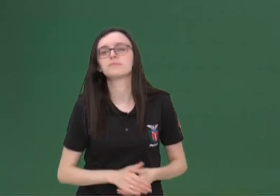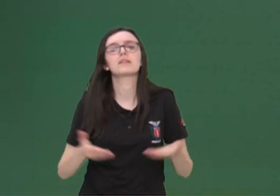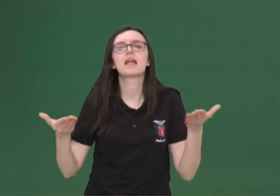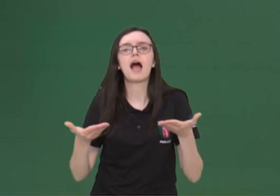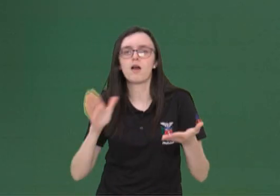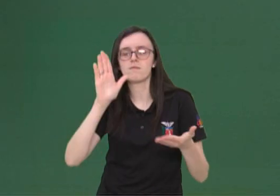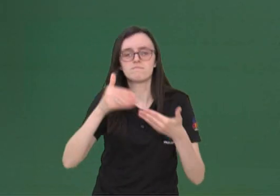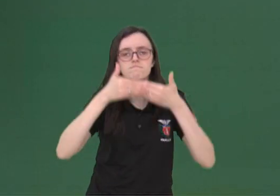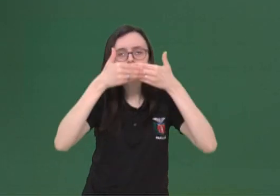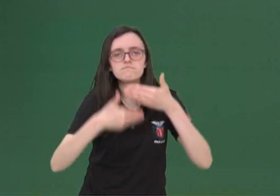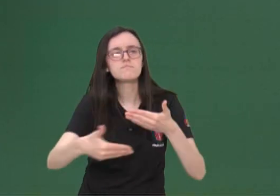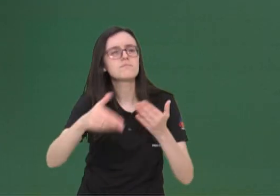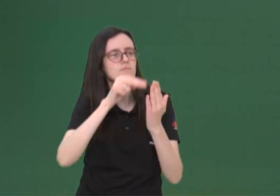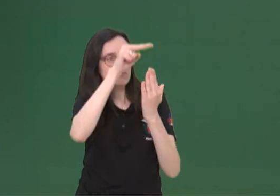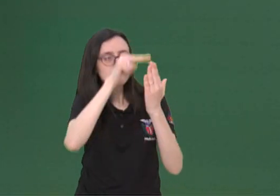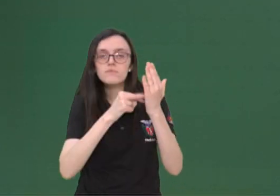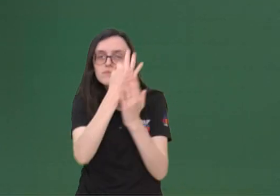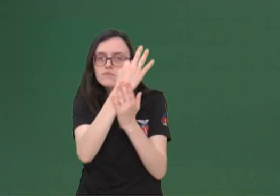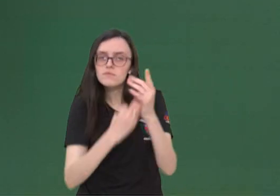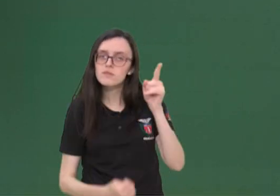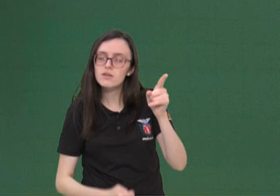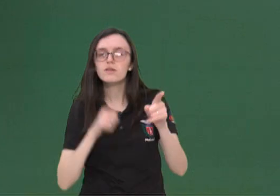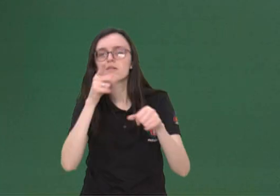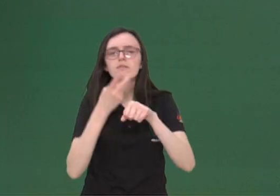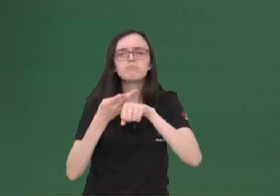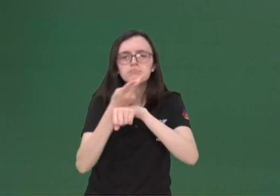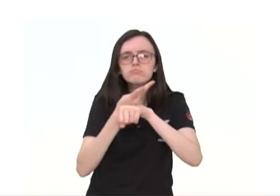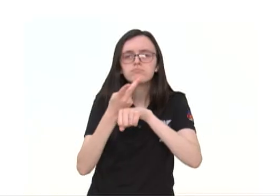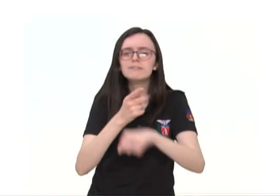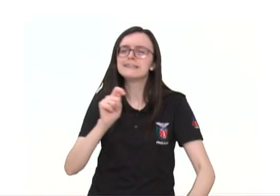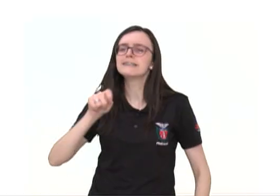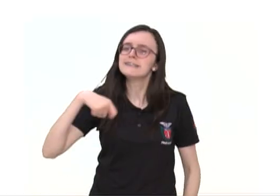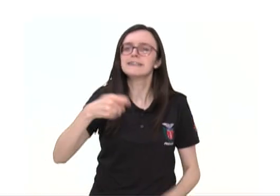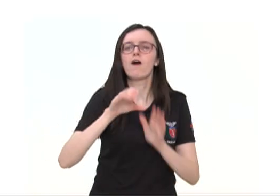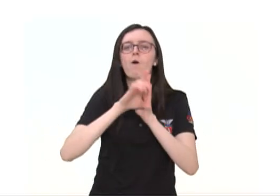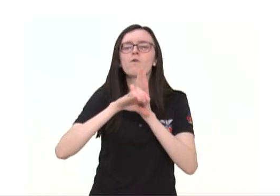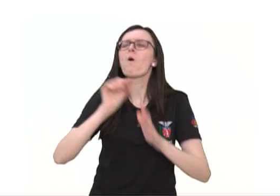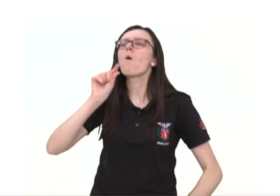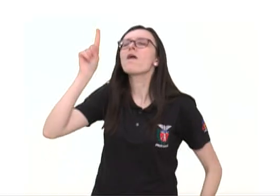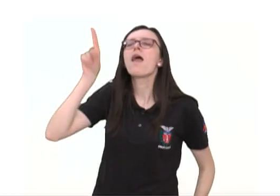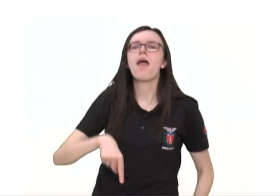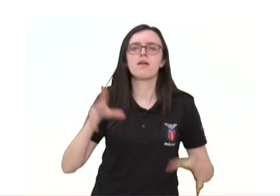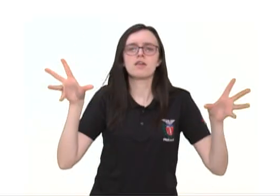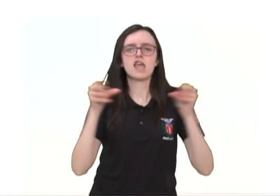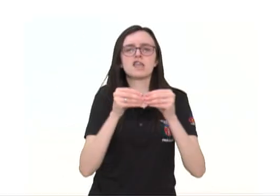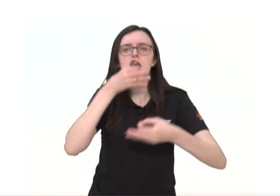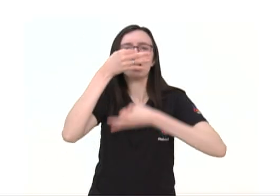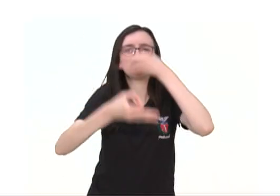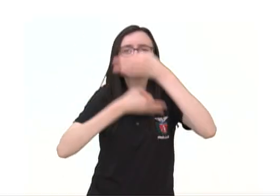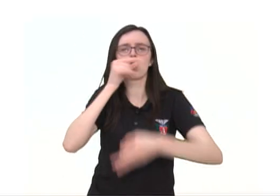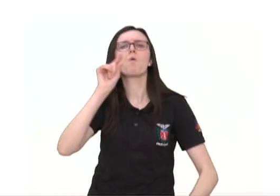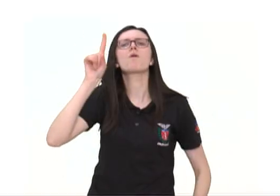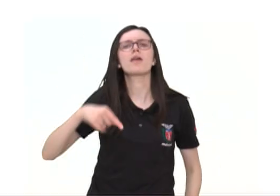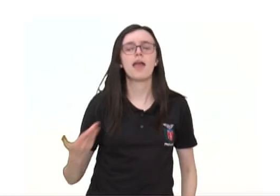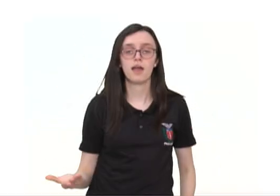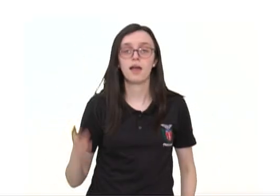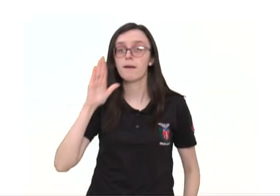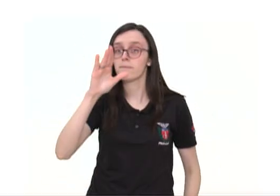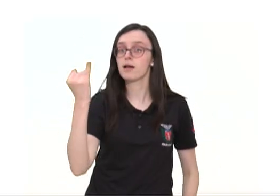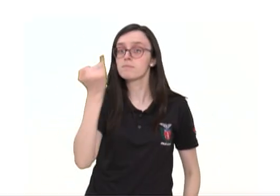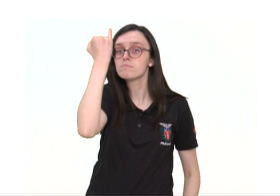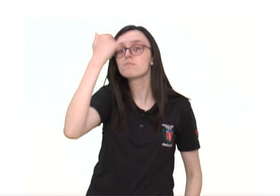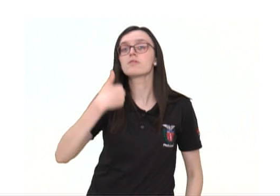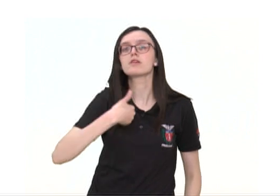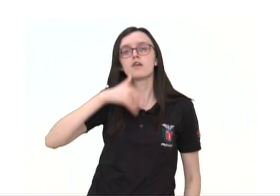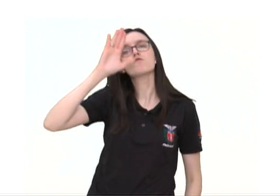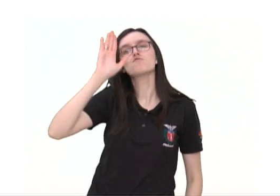Agora, a partir da leitura do texto, procure definir o que é resenha crítica. Vejam que eu também